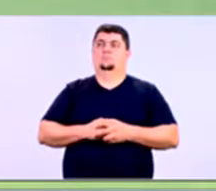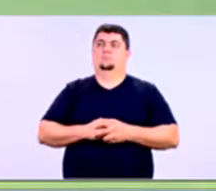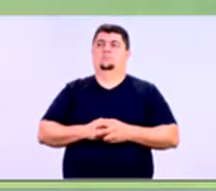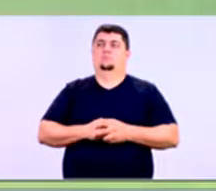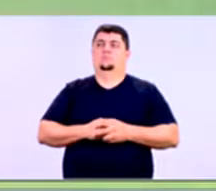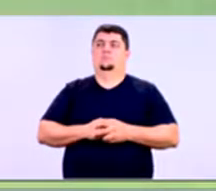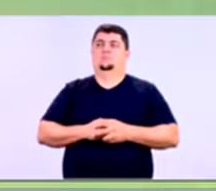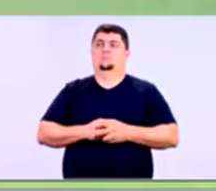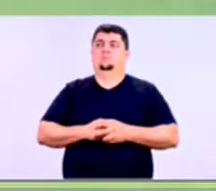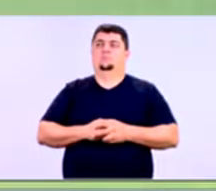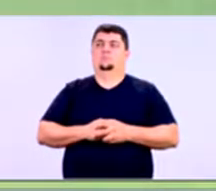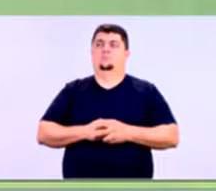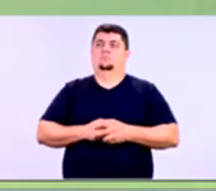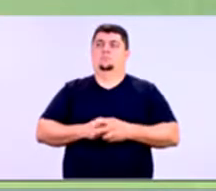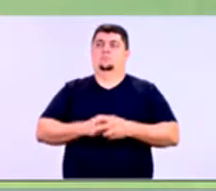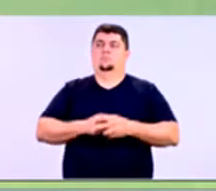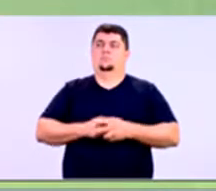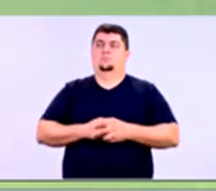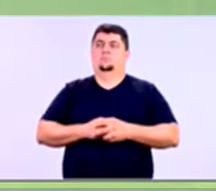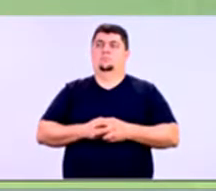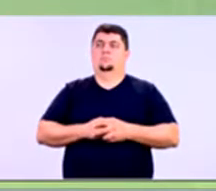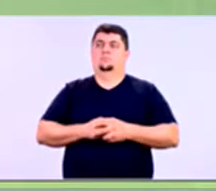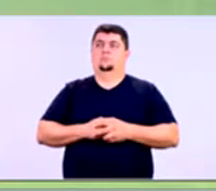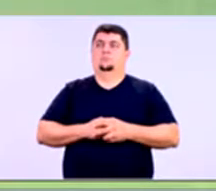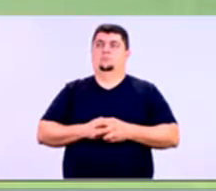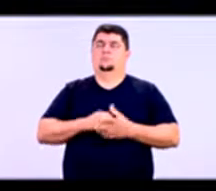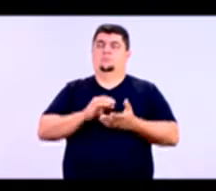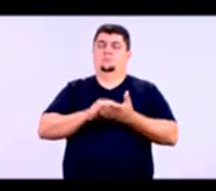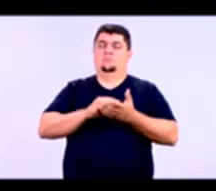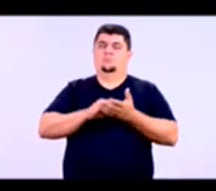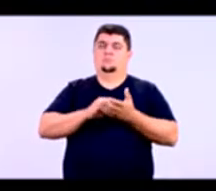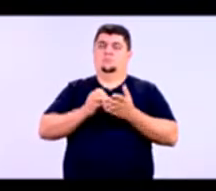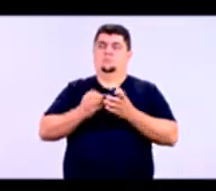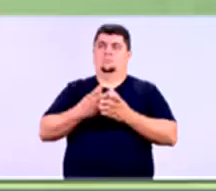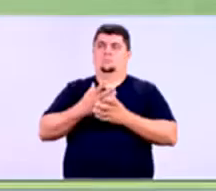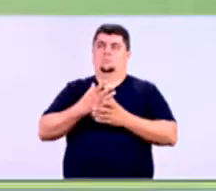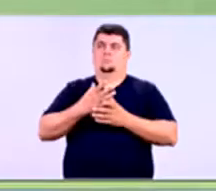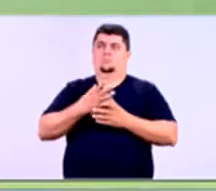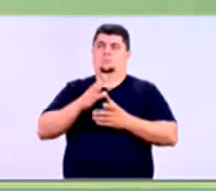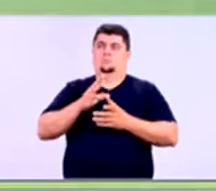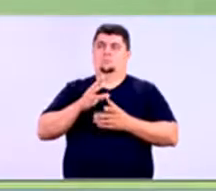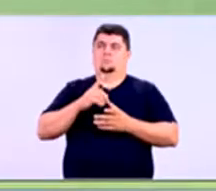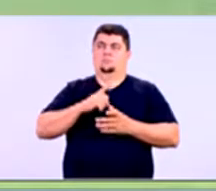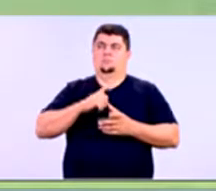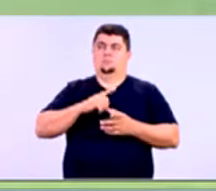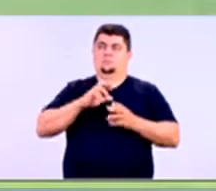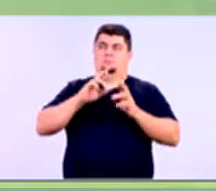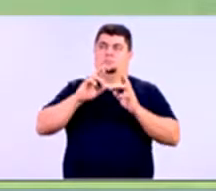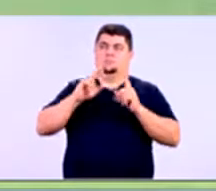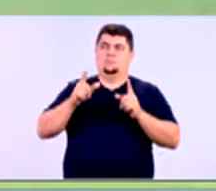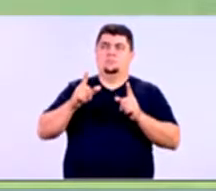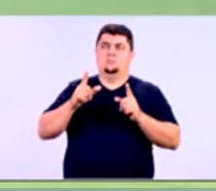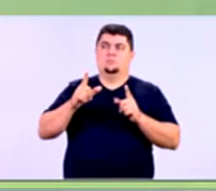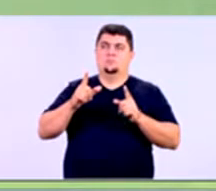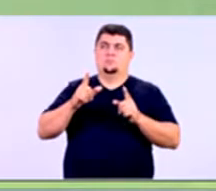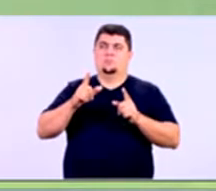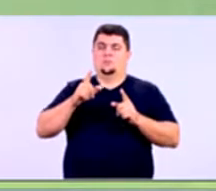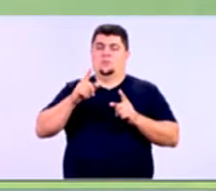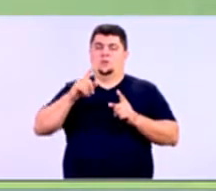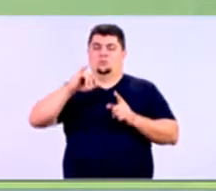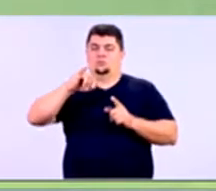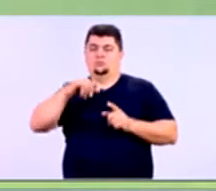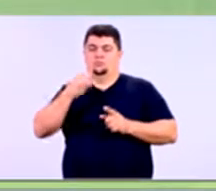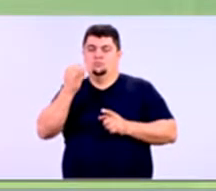Então, enquanto a nossa lousa não retorna, a diferença entre os juros